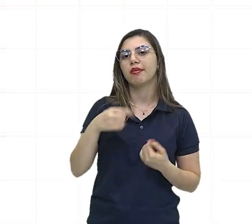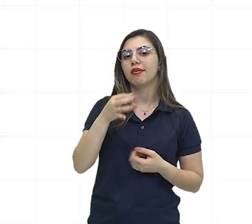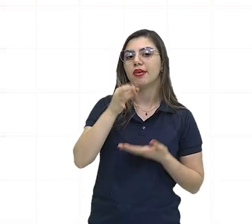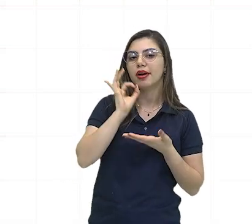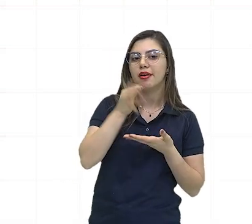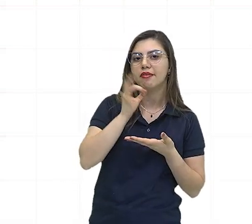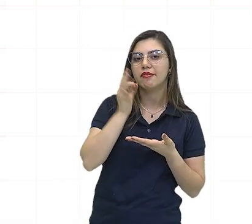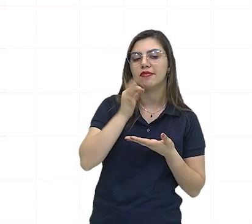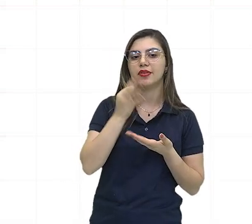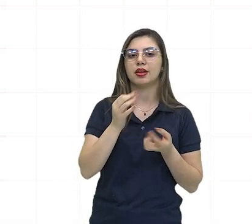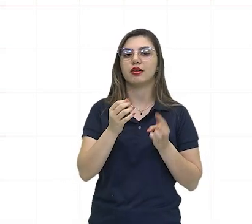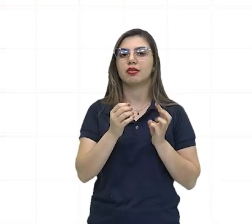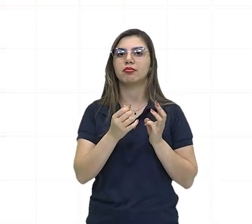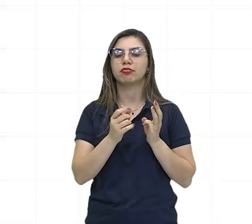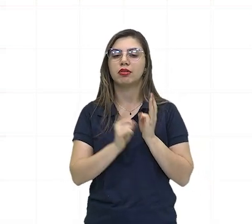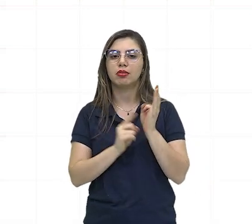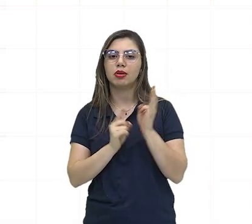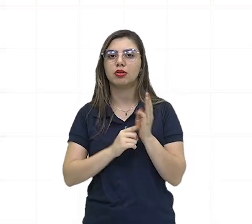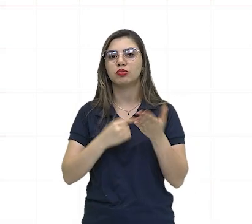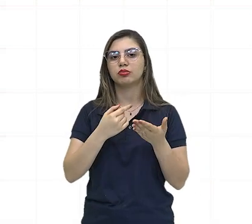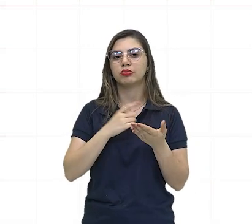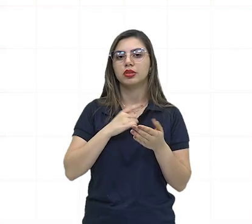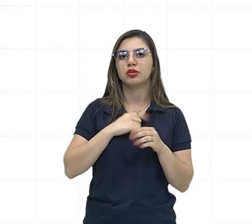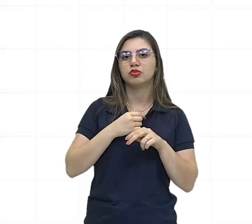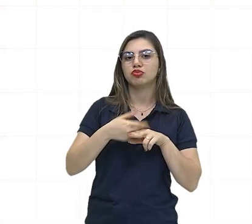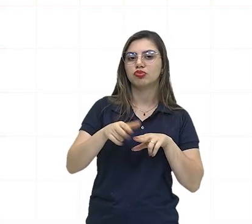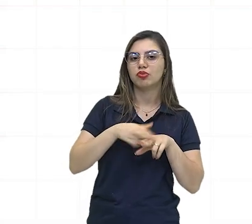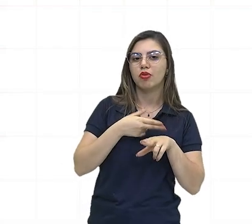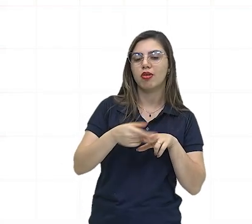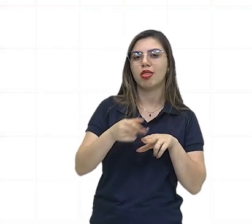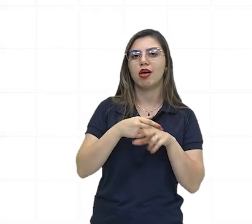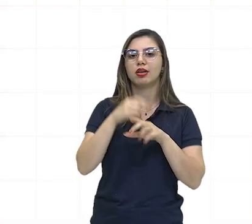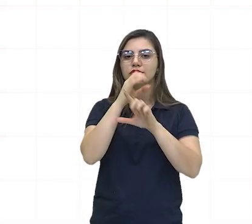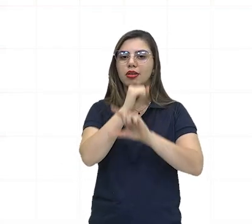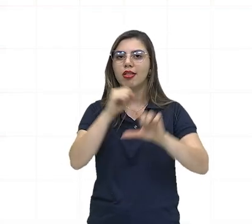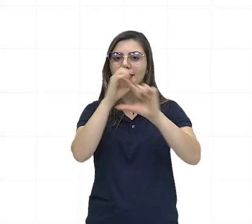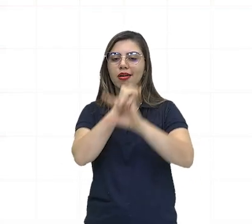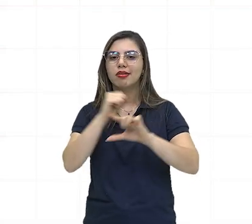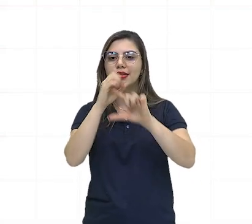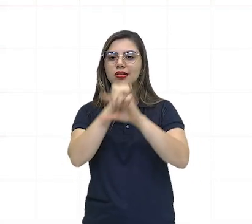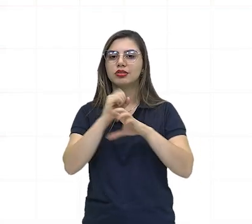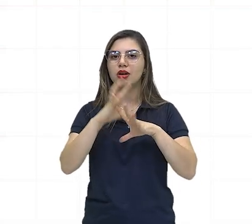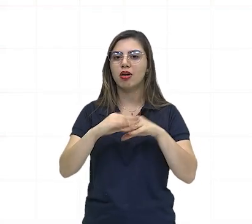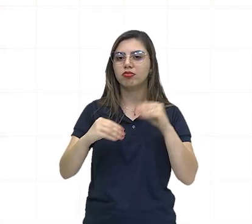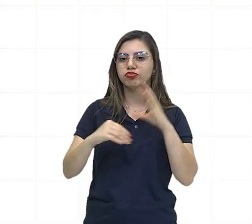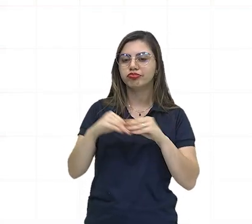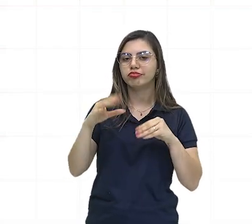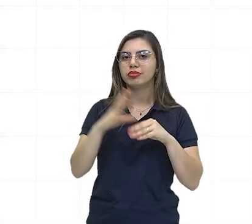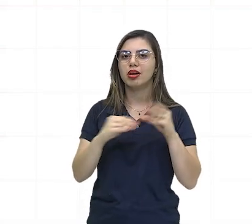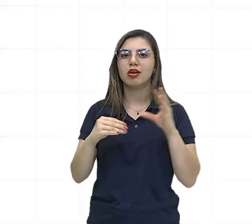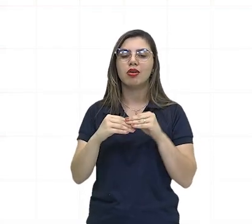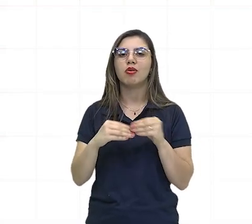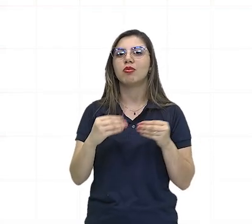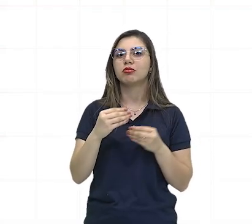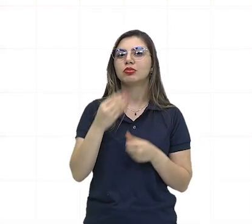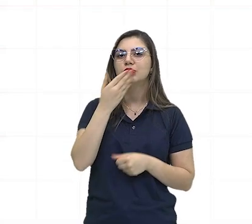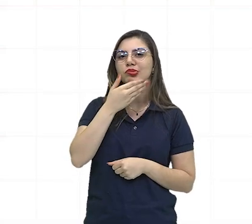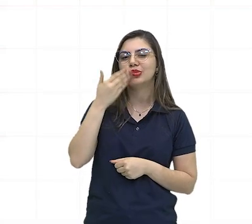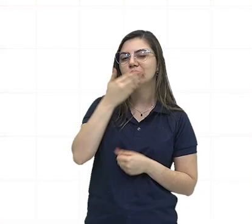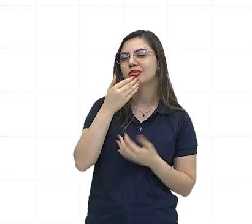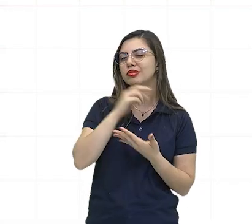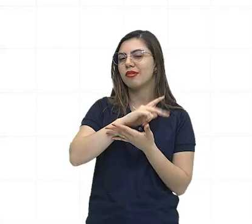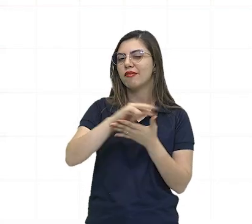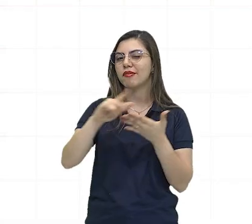a soja, o cacau, a laranja, o algodão, o tabaco e o açúcar. E parte da produção